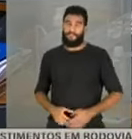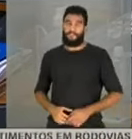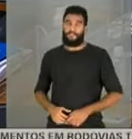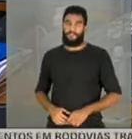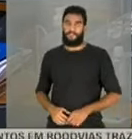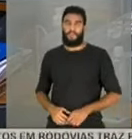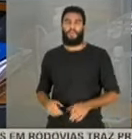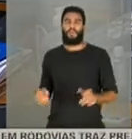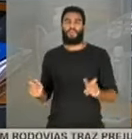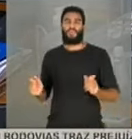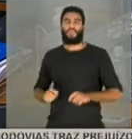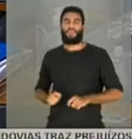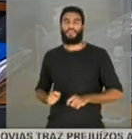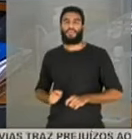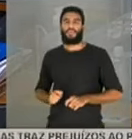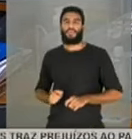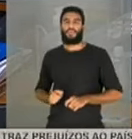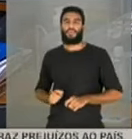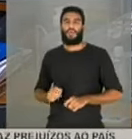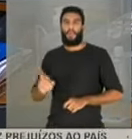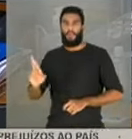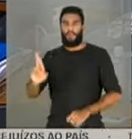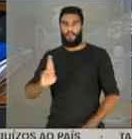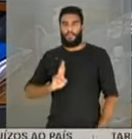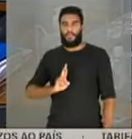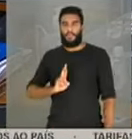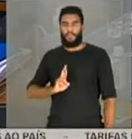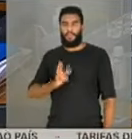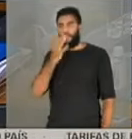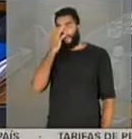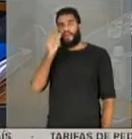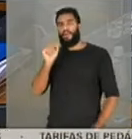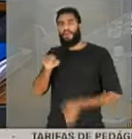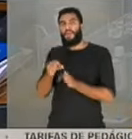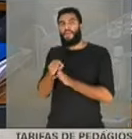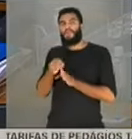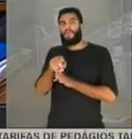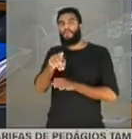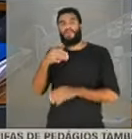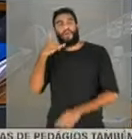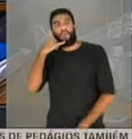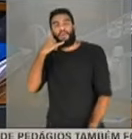O senhor podia informar para nós quem orientou o senhor a telefonar?